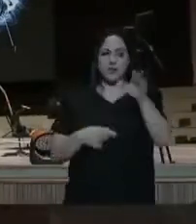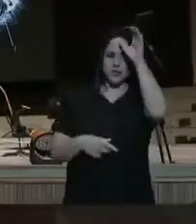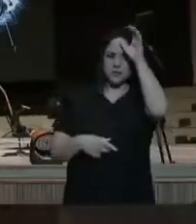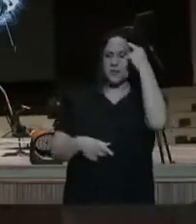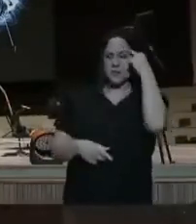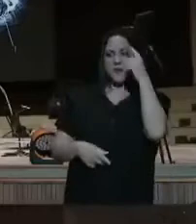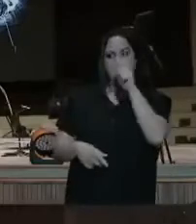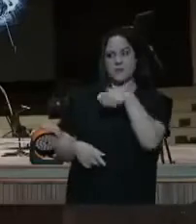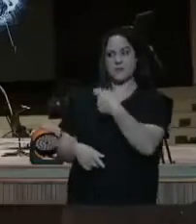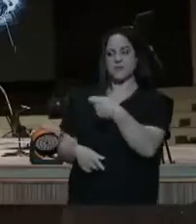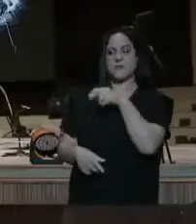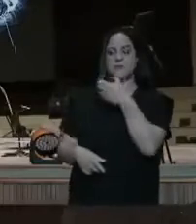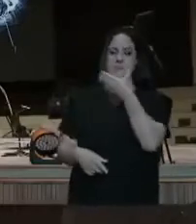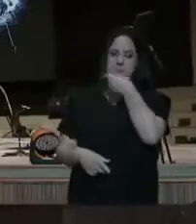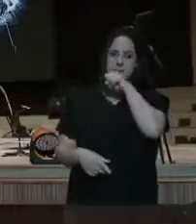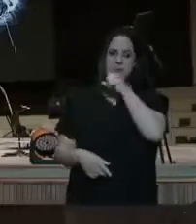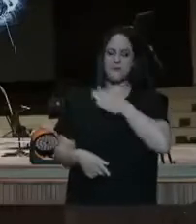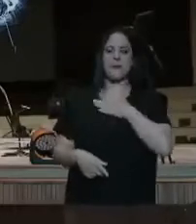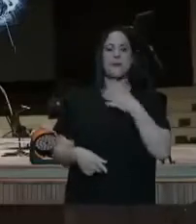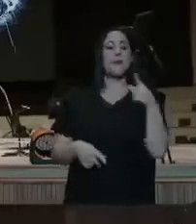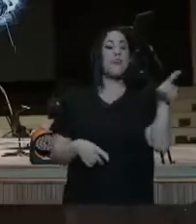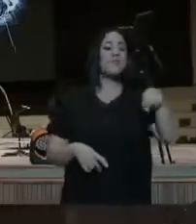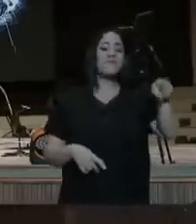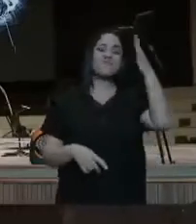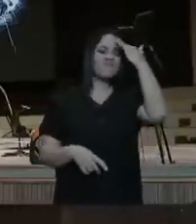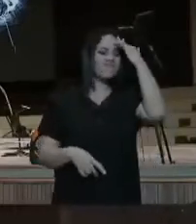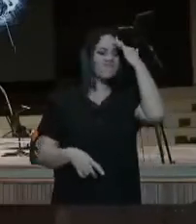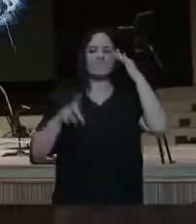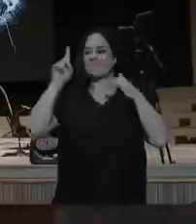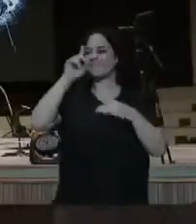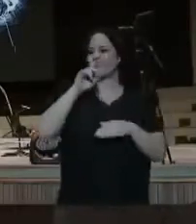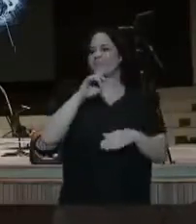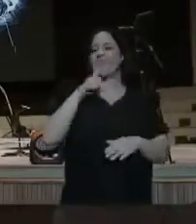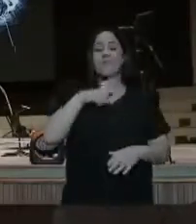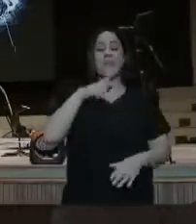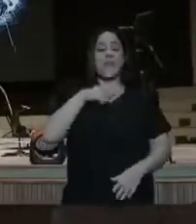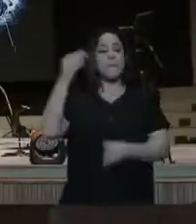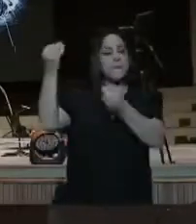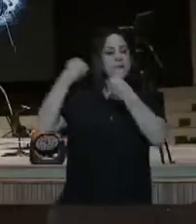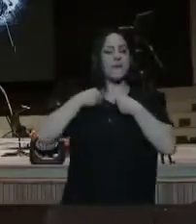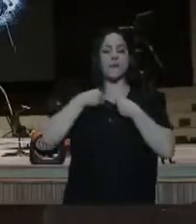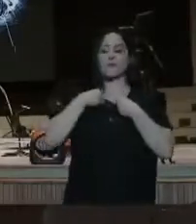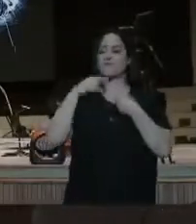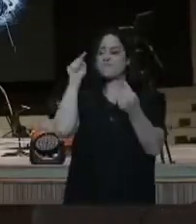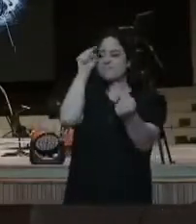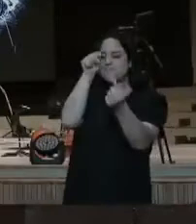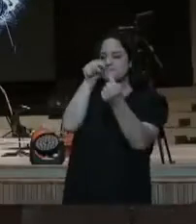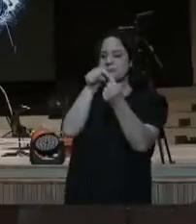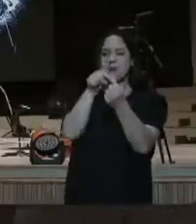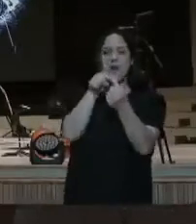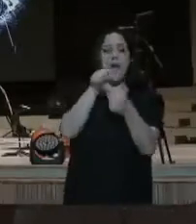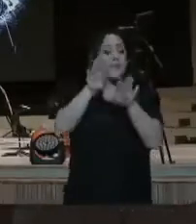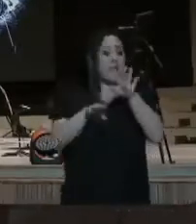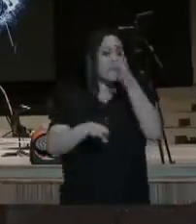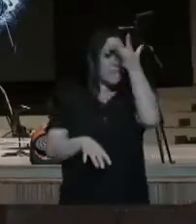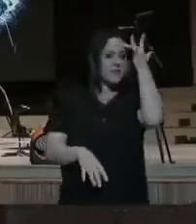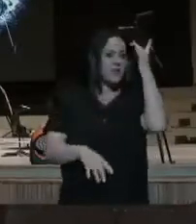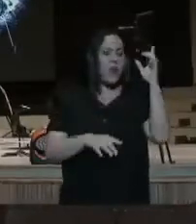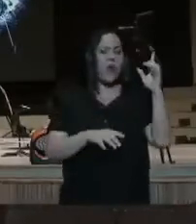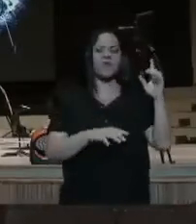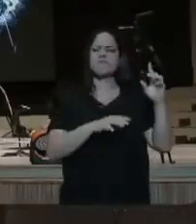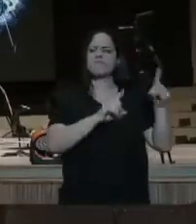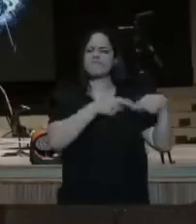pouca gente vai entender a visão que deus te der nem todo mundo vai ver o que você vê nem todo mundo vai receber o que você